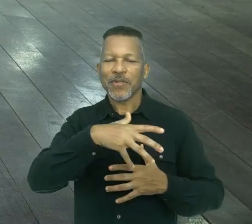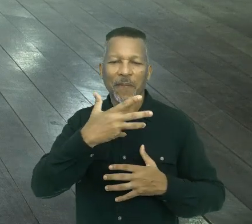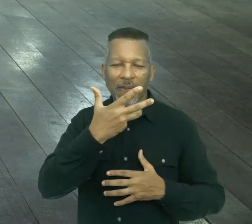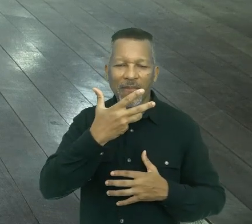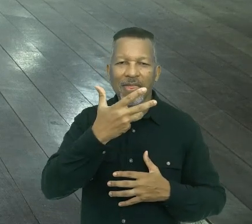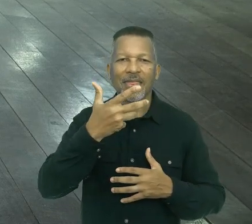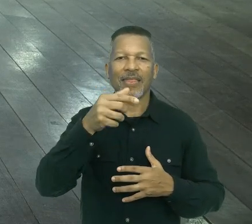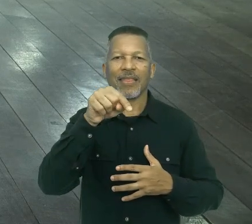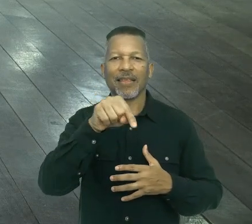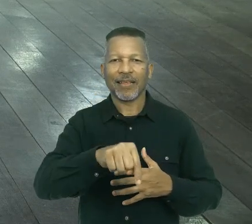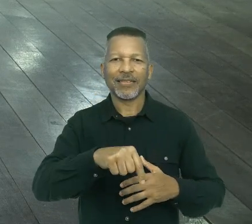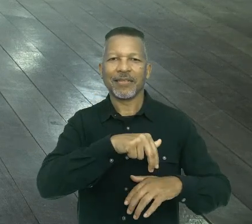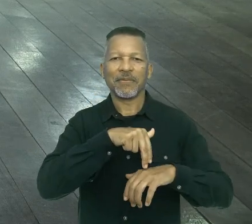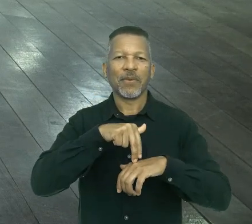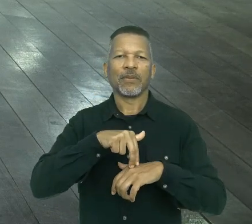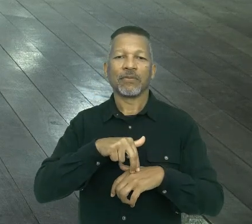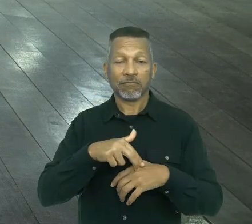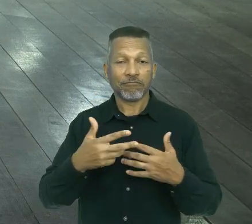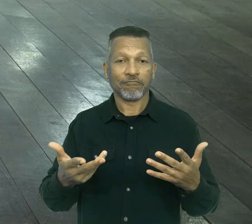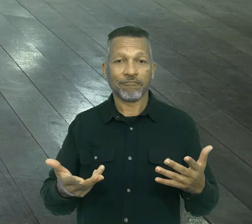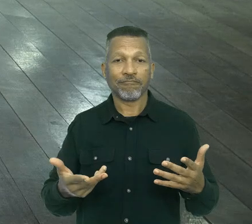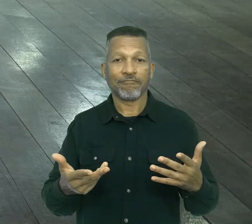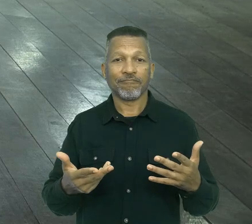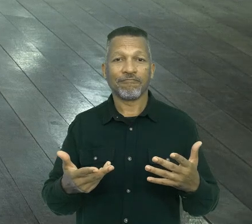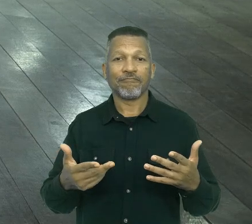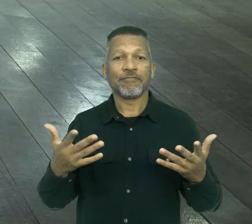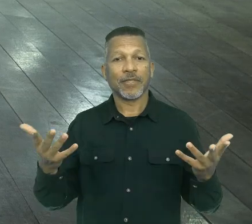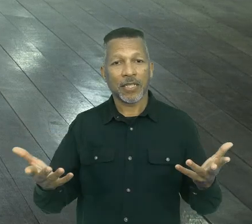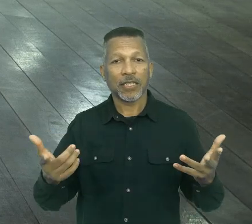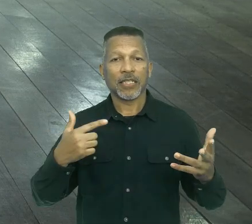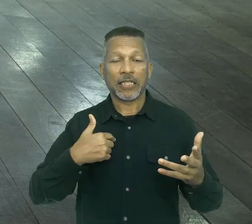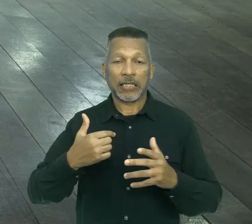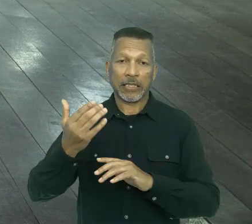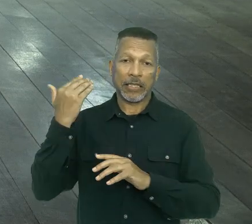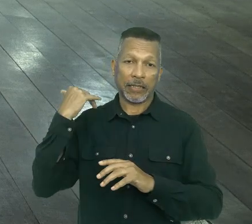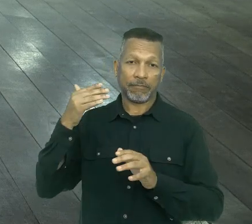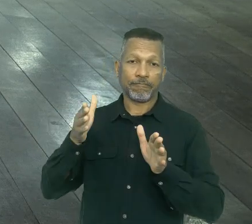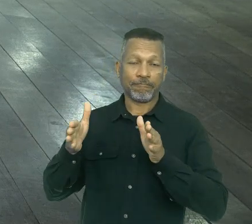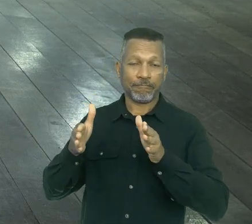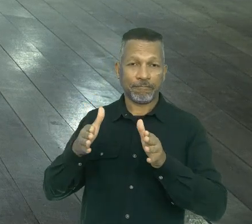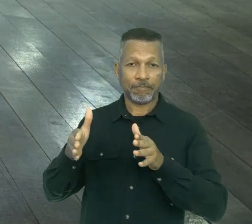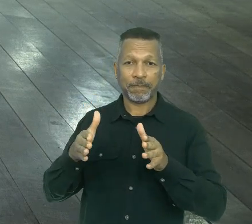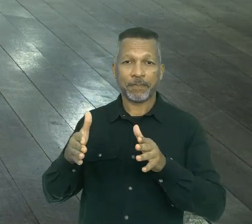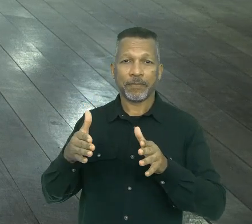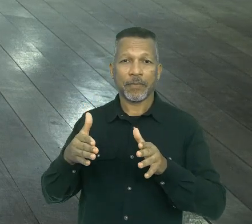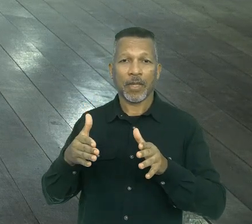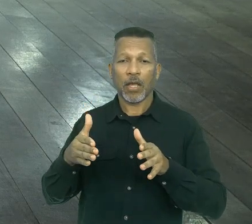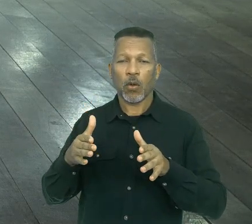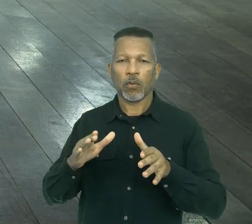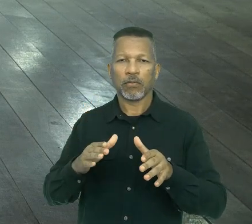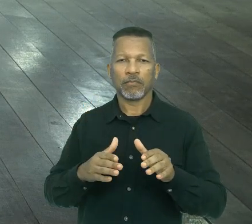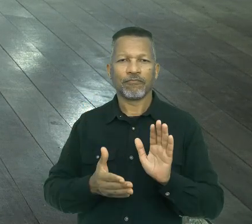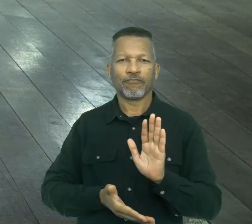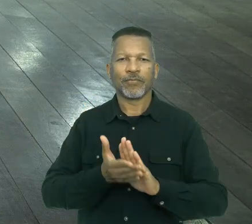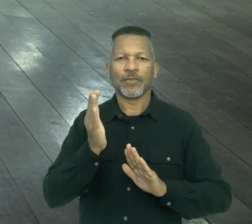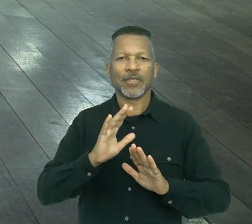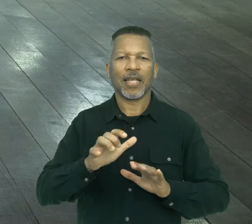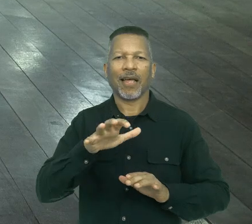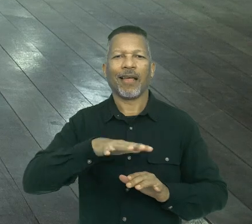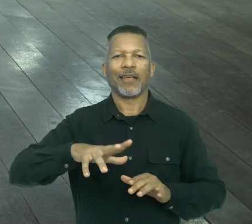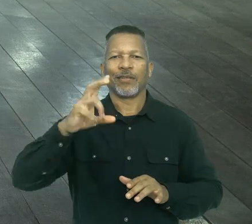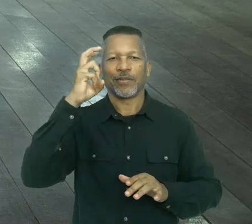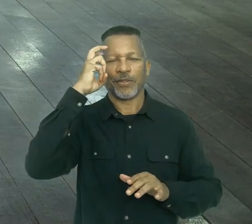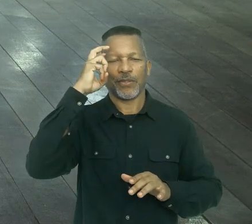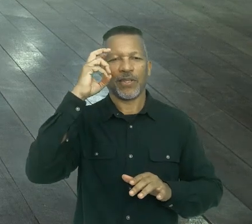palco. Quem conhecer Dona Zélia, né, nessa época, e não sai mais da área cultural. Foi